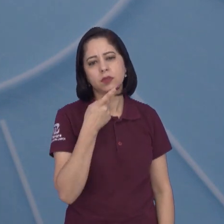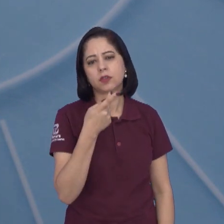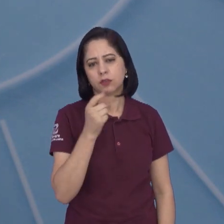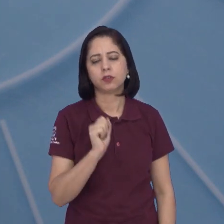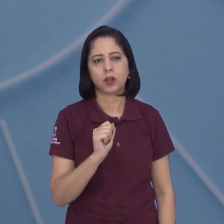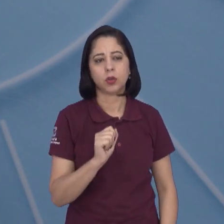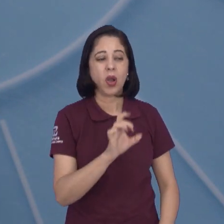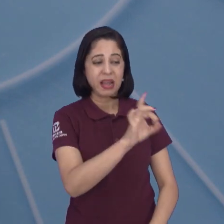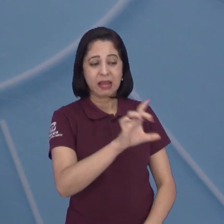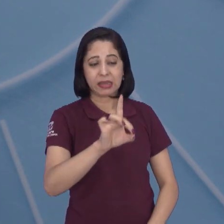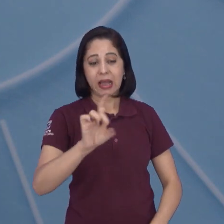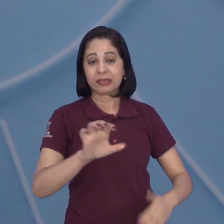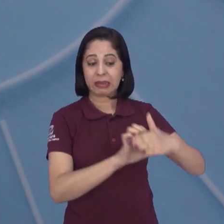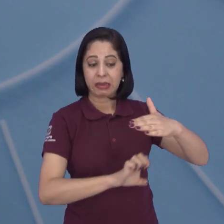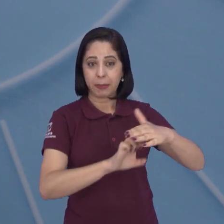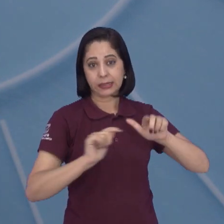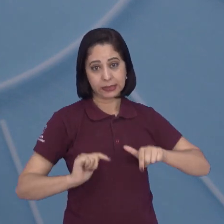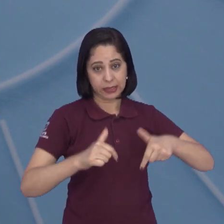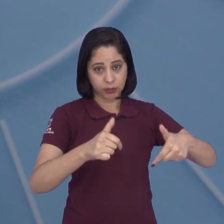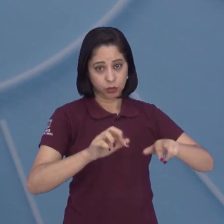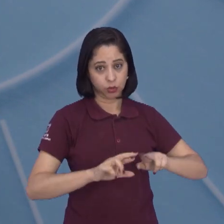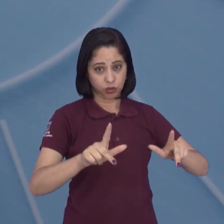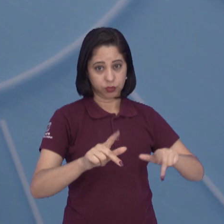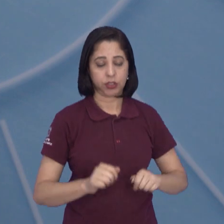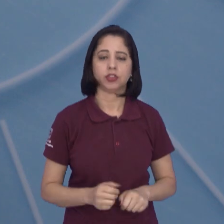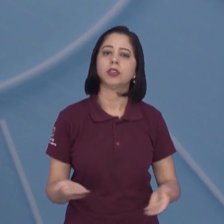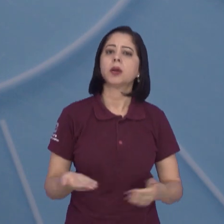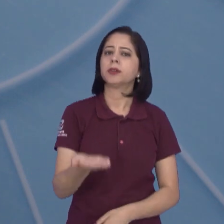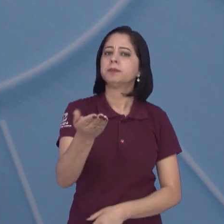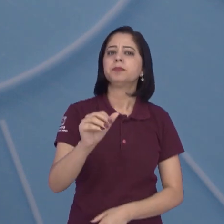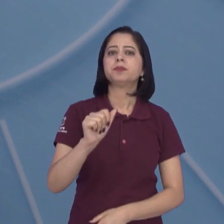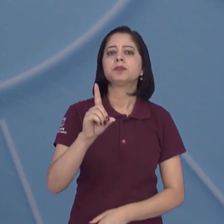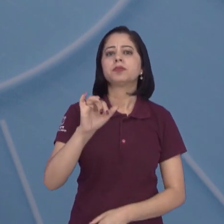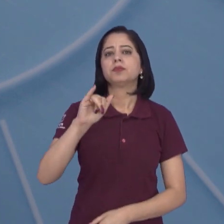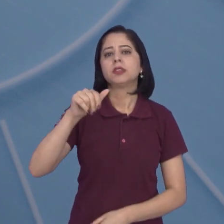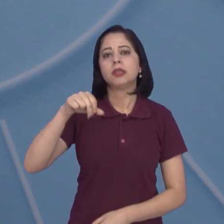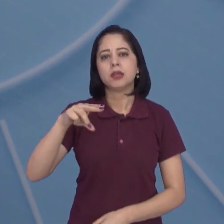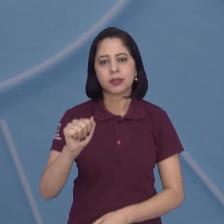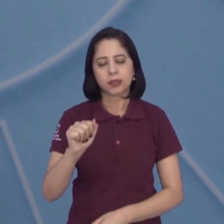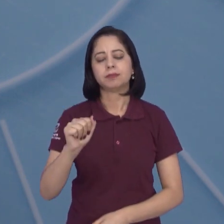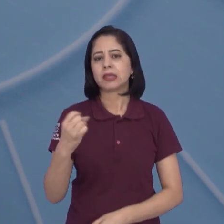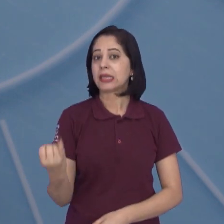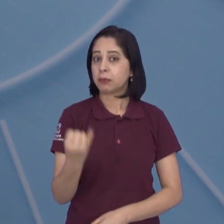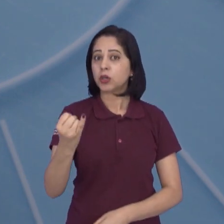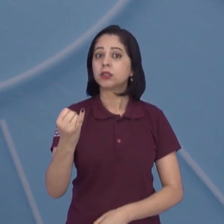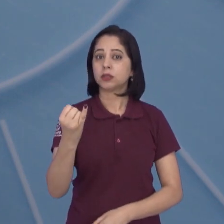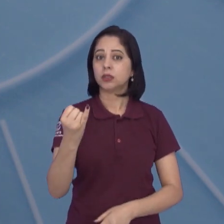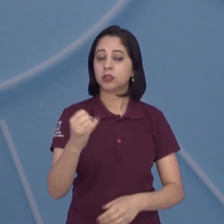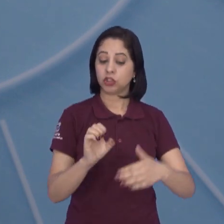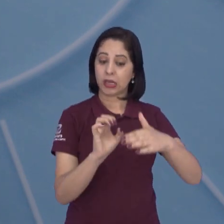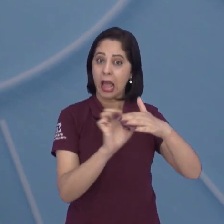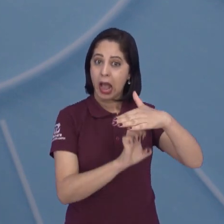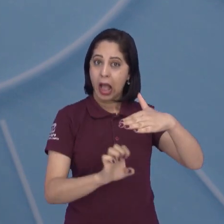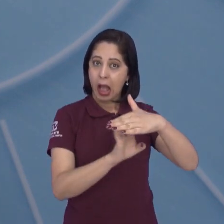políticas de cada empresa. Eu quero passar a bola para você agora, Adriana. É importante, né, que as empresas tenham